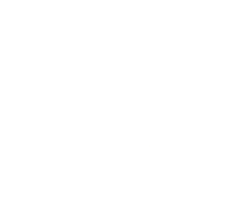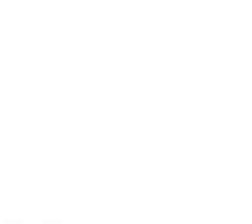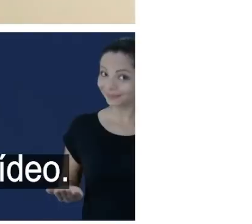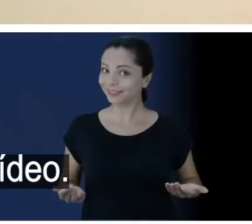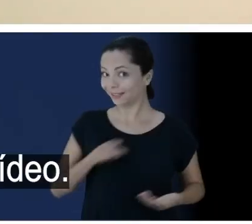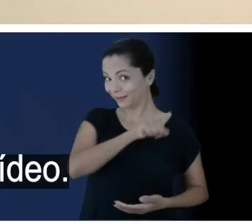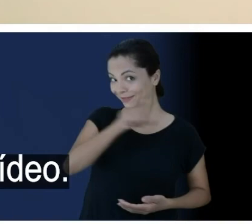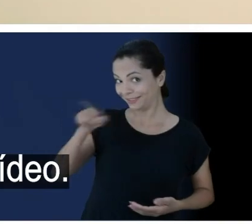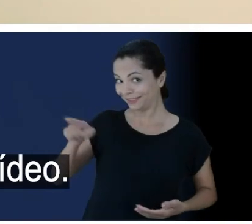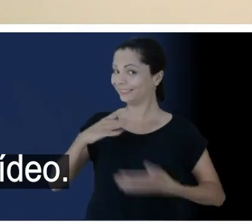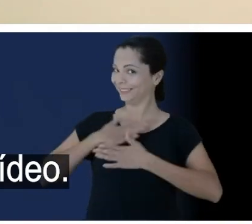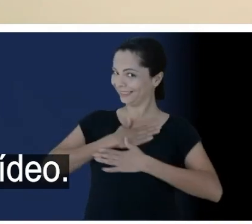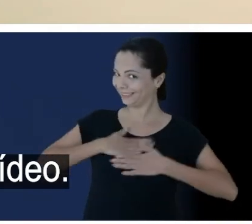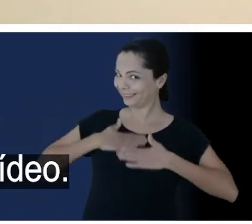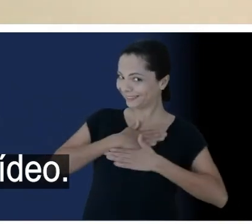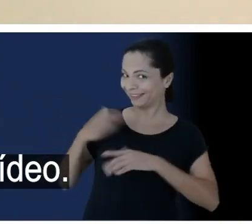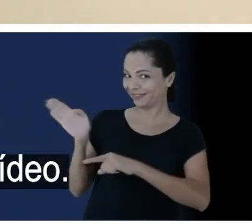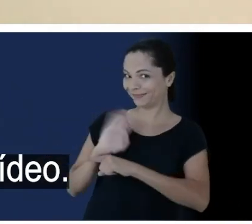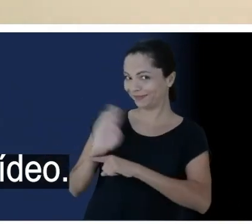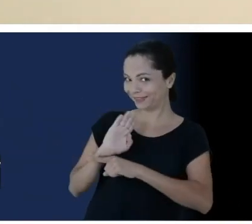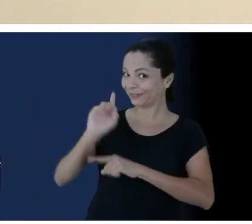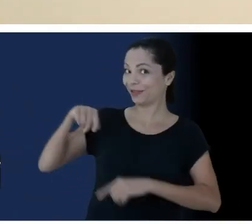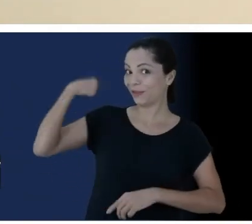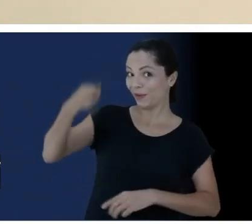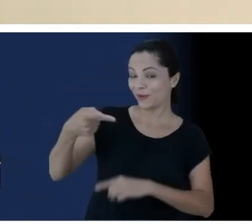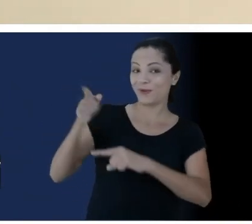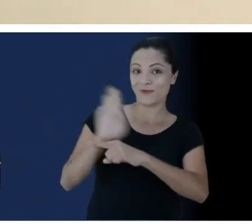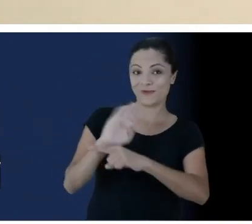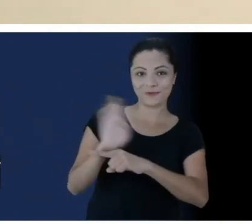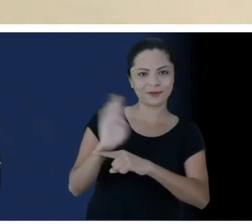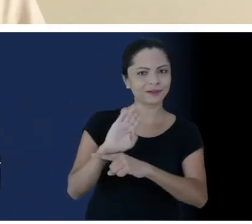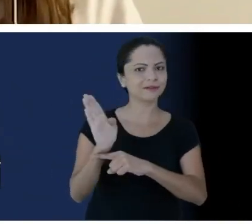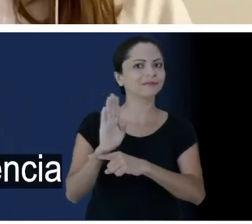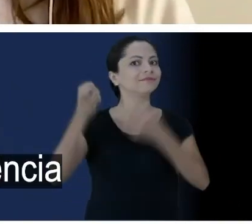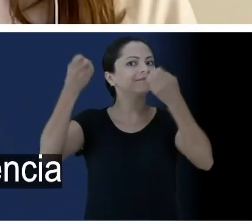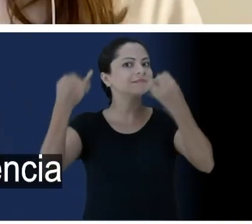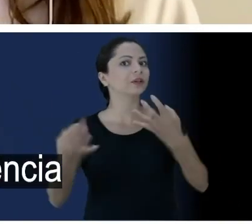deficiência. Esperamos que você tenha gostado desse vídeo. No próximo vídeo, a gente vai